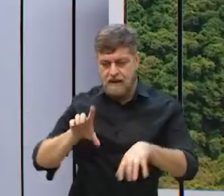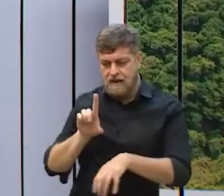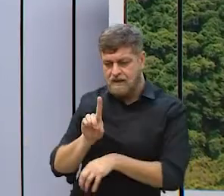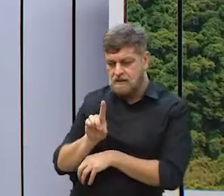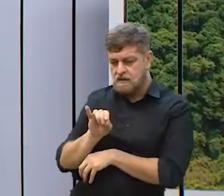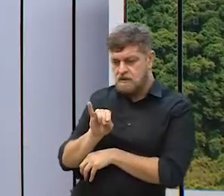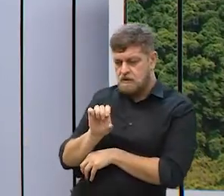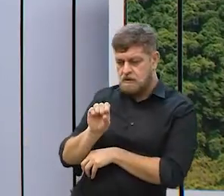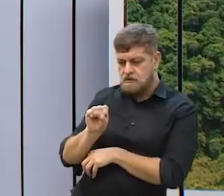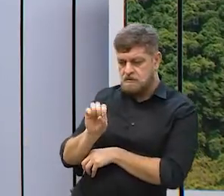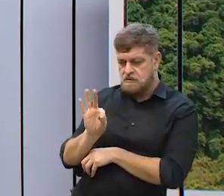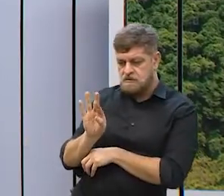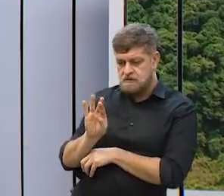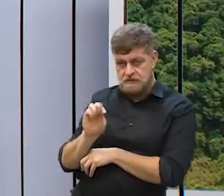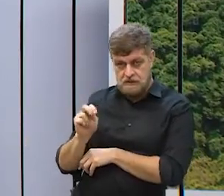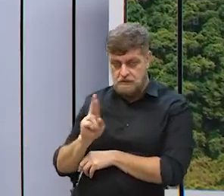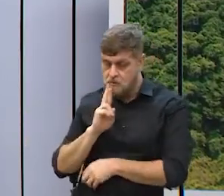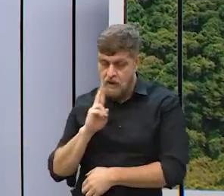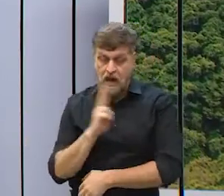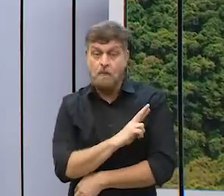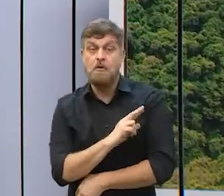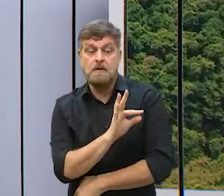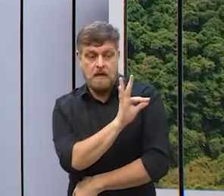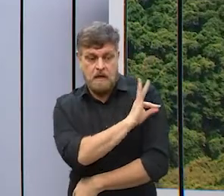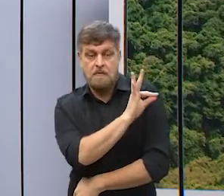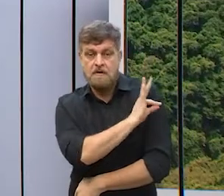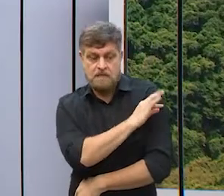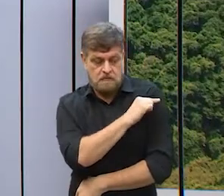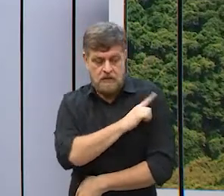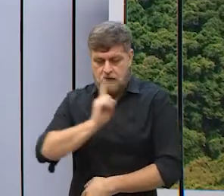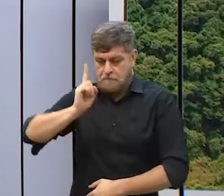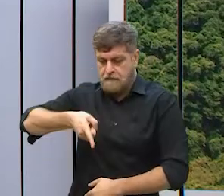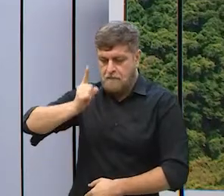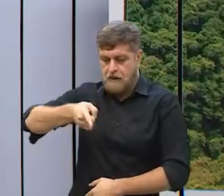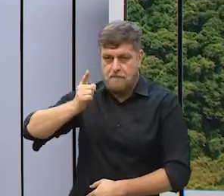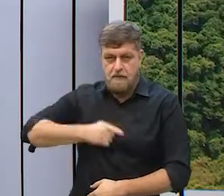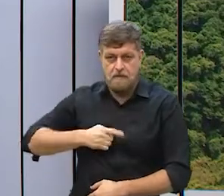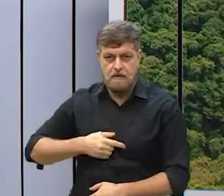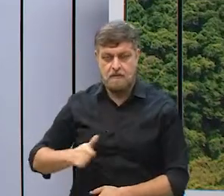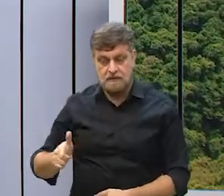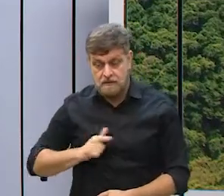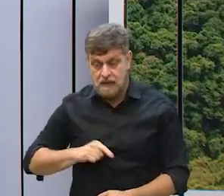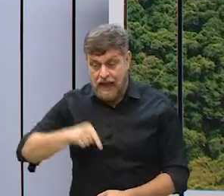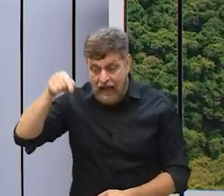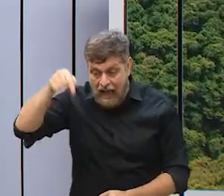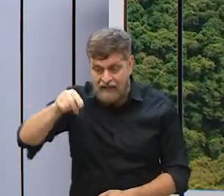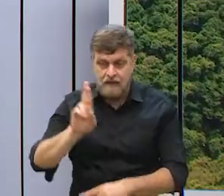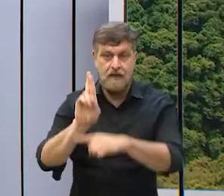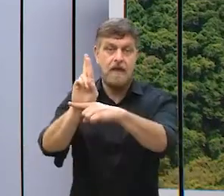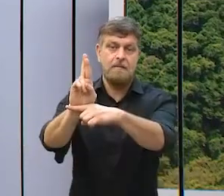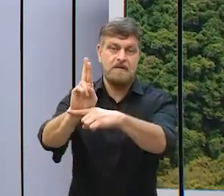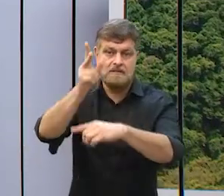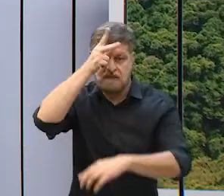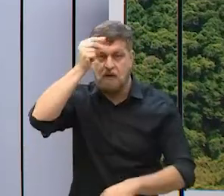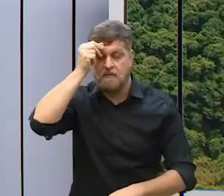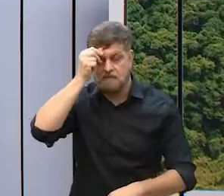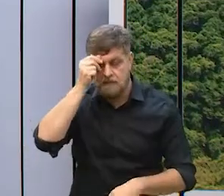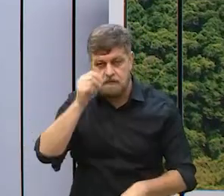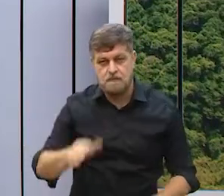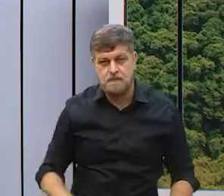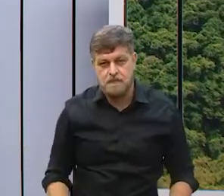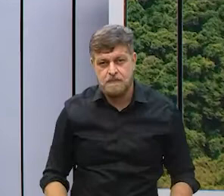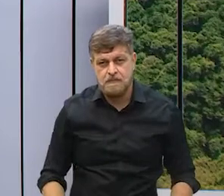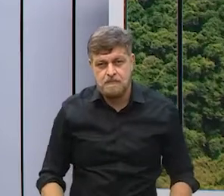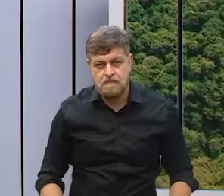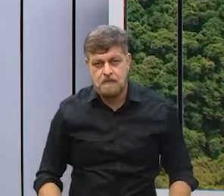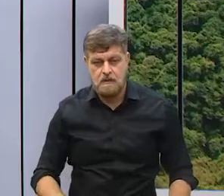ver, devem responder direto ao prefeito, para ter essa autonomia. Olha, aqui eu sou o representante do prefeito, entende? E aí